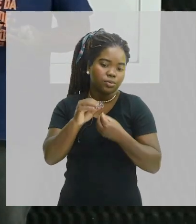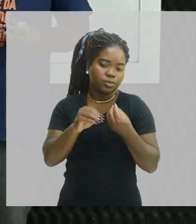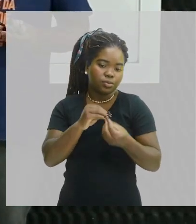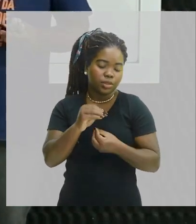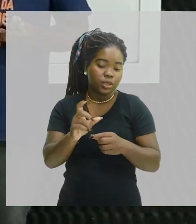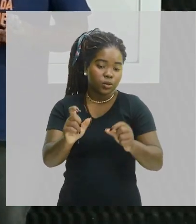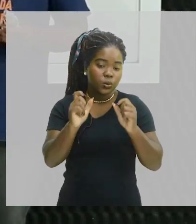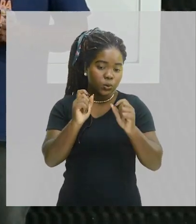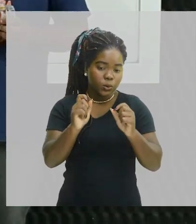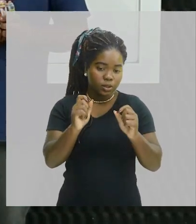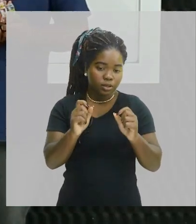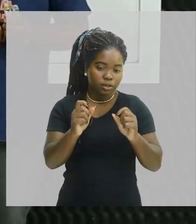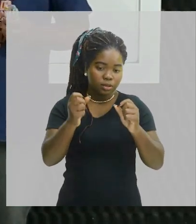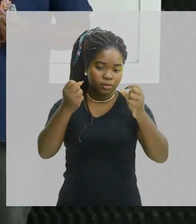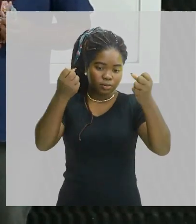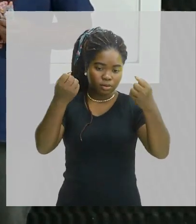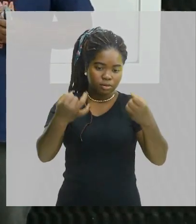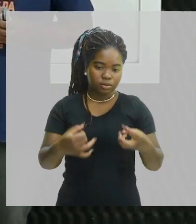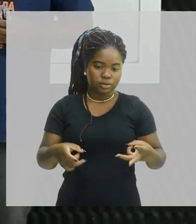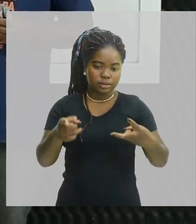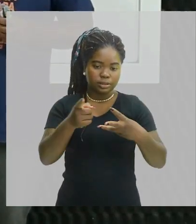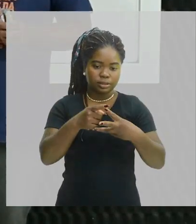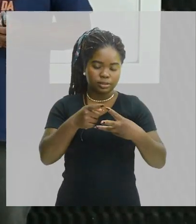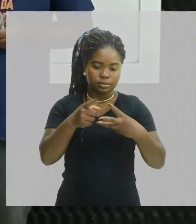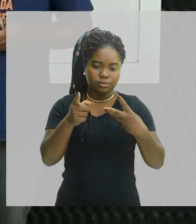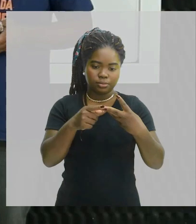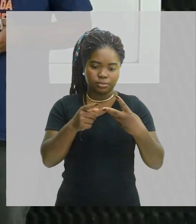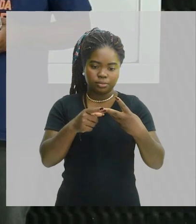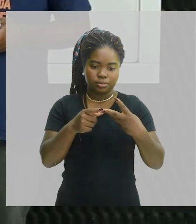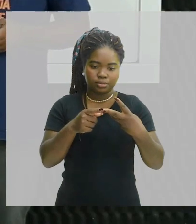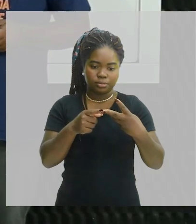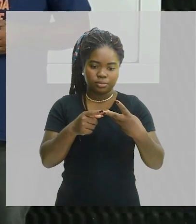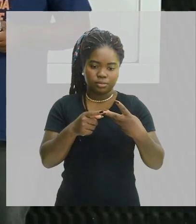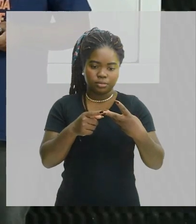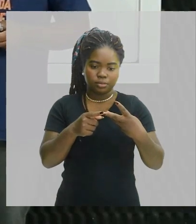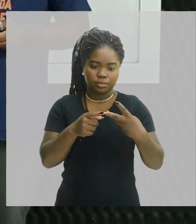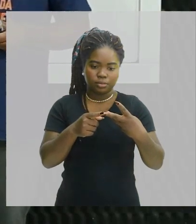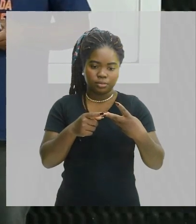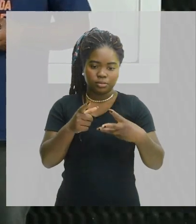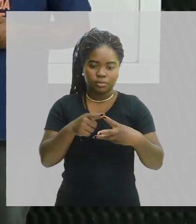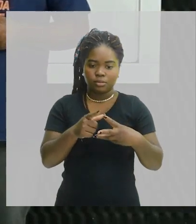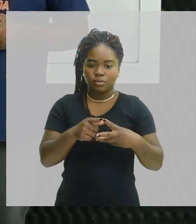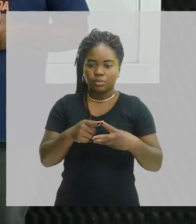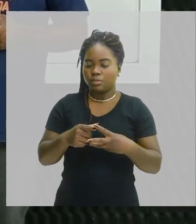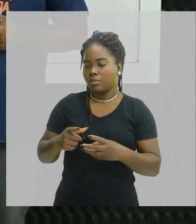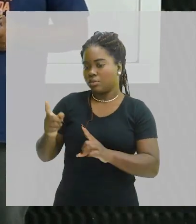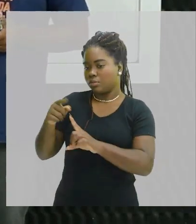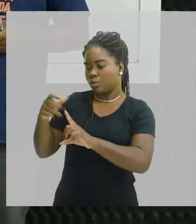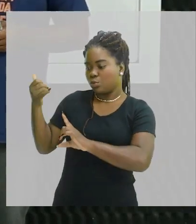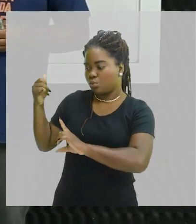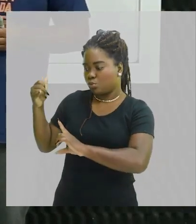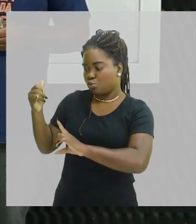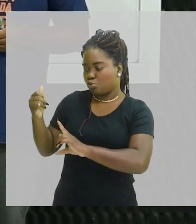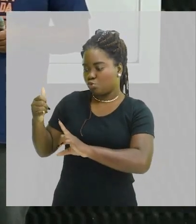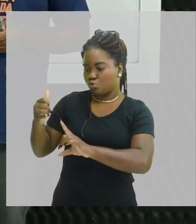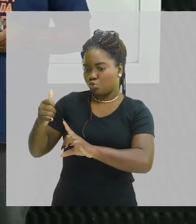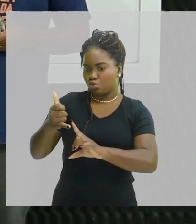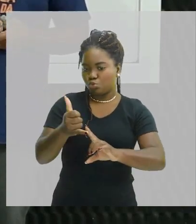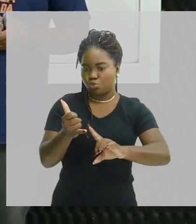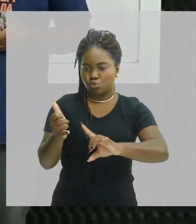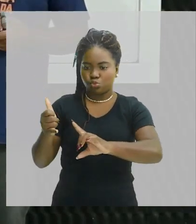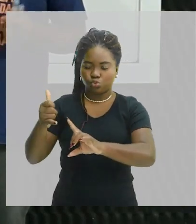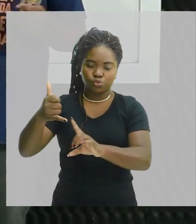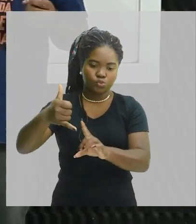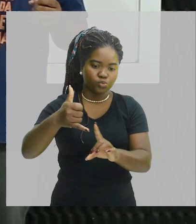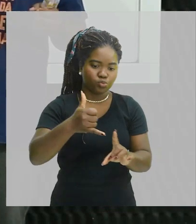que é uma associação em série e uma associação em paralelo, tá certo? Vai ser aí a passagem da corrente elétrica, ok? No